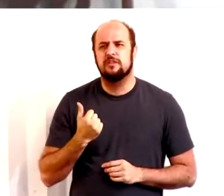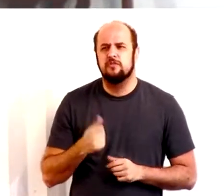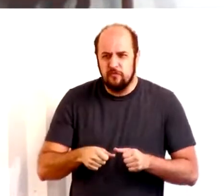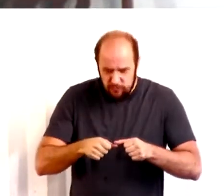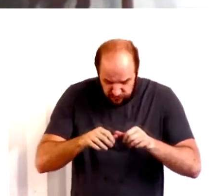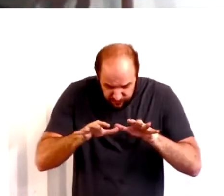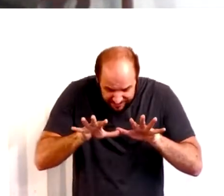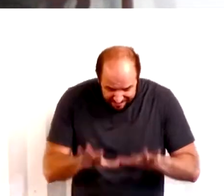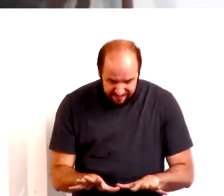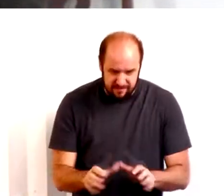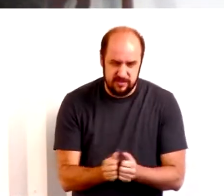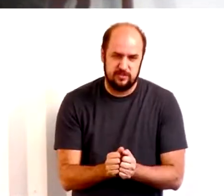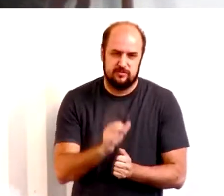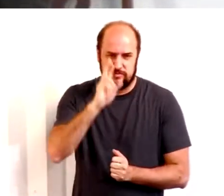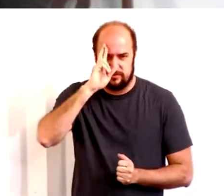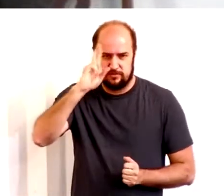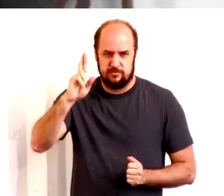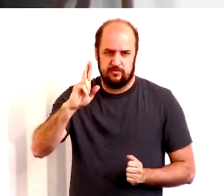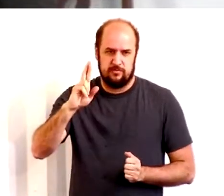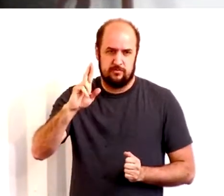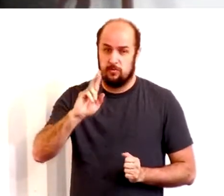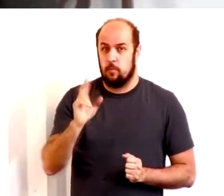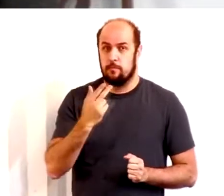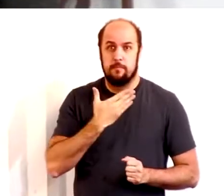o Senhor. Mas ele diz: